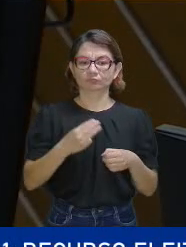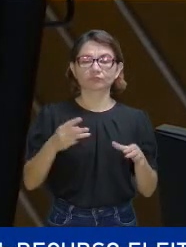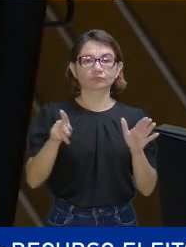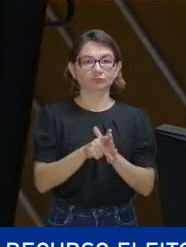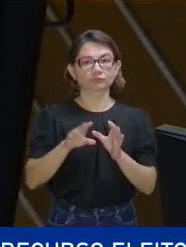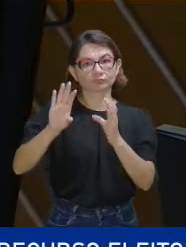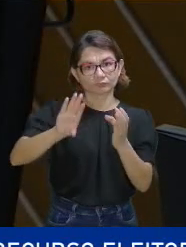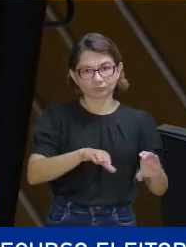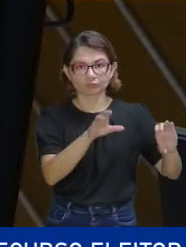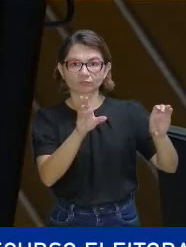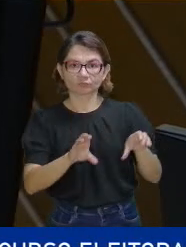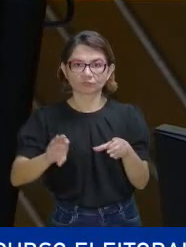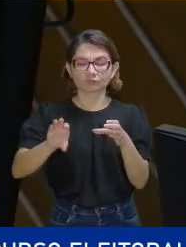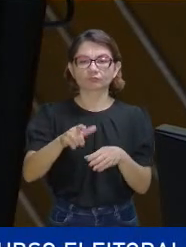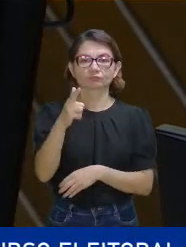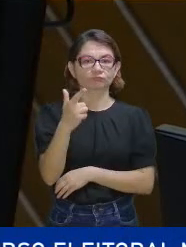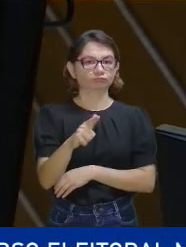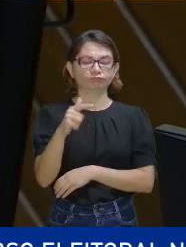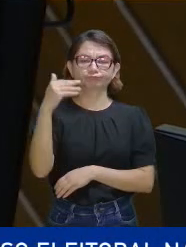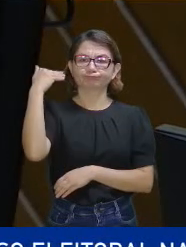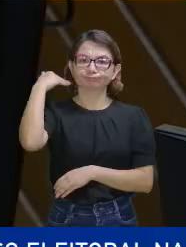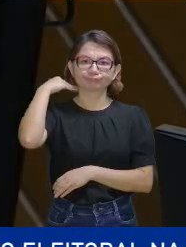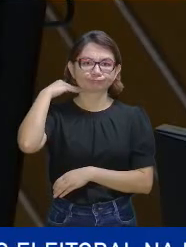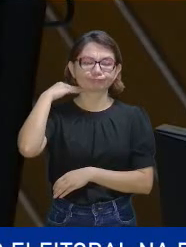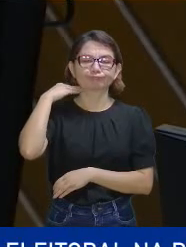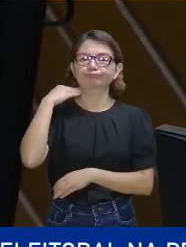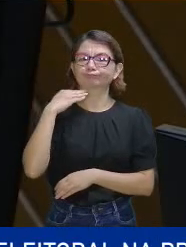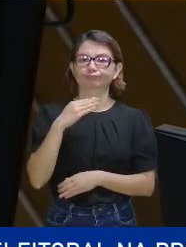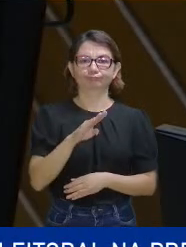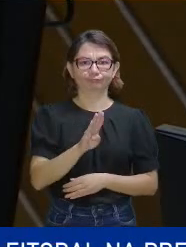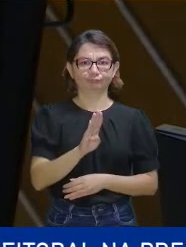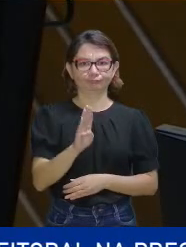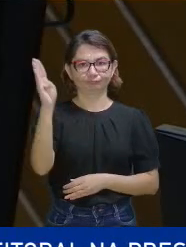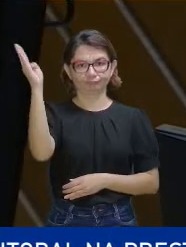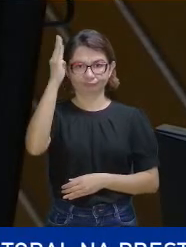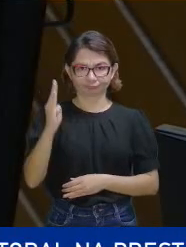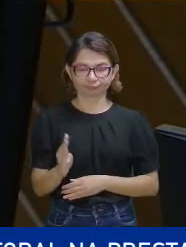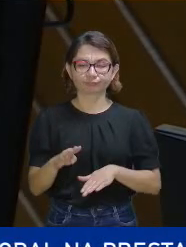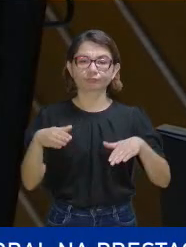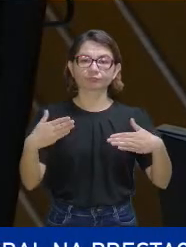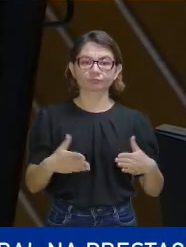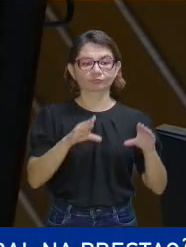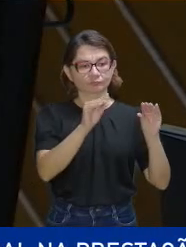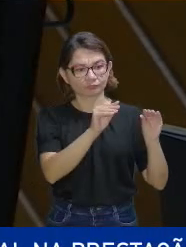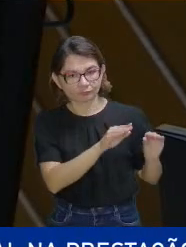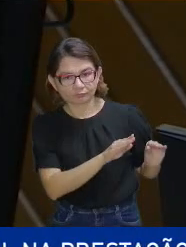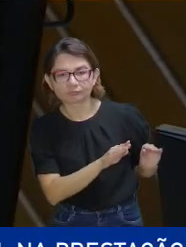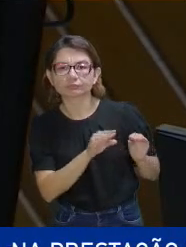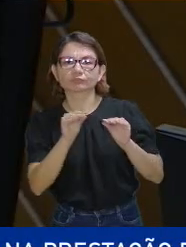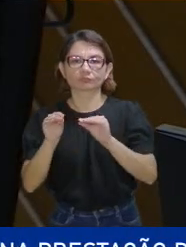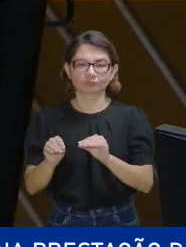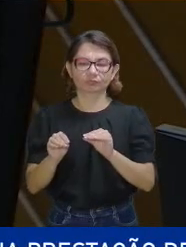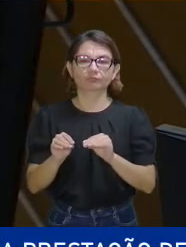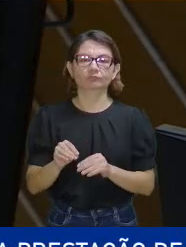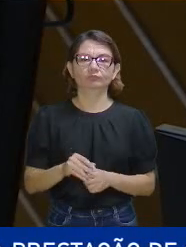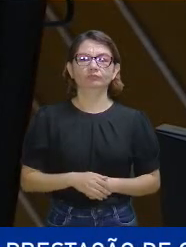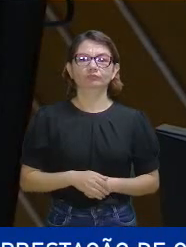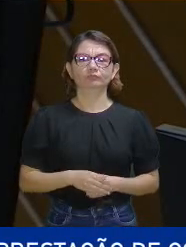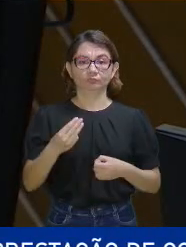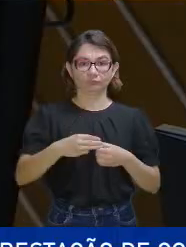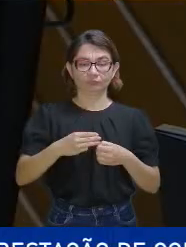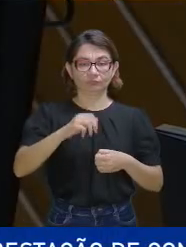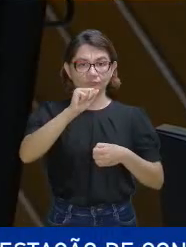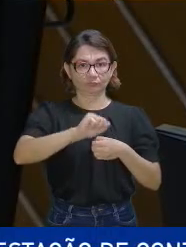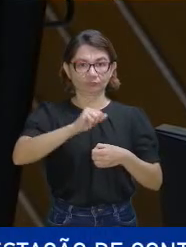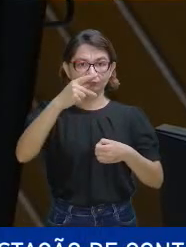Calçoene, Na barra inferior, não possui 16, agência 17, do Banco do 29, Brasil, 28 de do modo 9 que o recorrente do era 8 obrigado a se deslocar até o 2025, município do Amapá 66ª para realizar